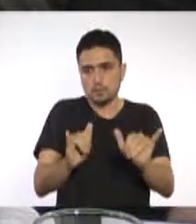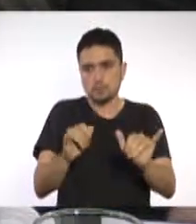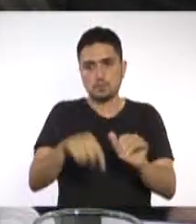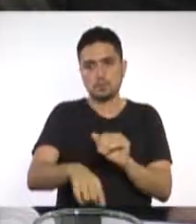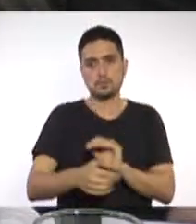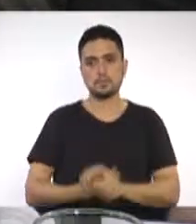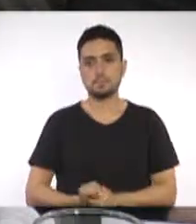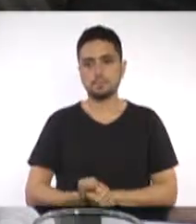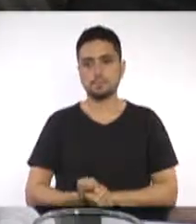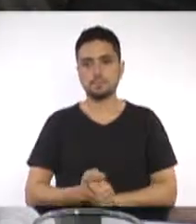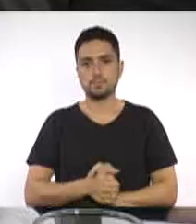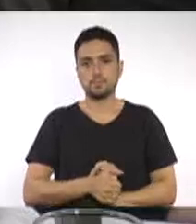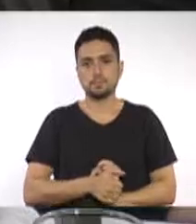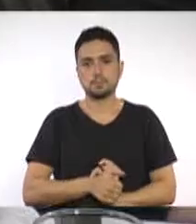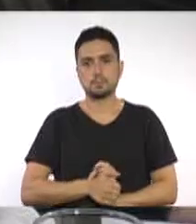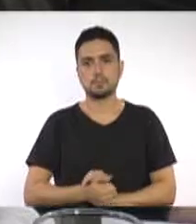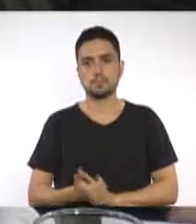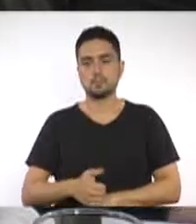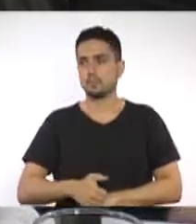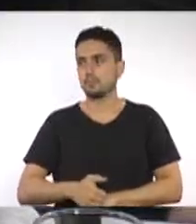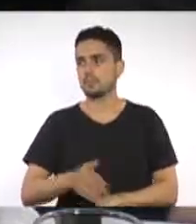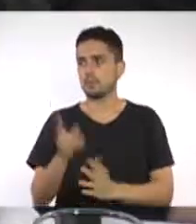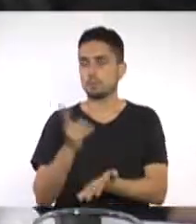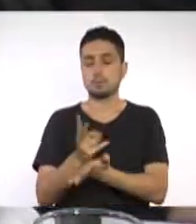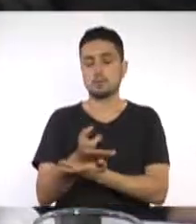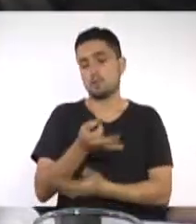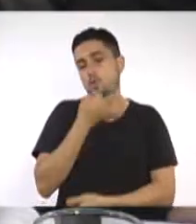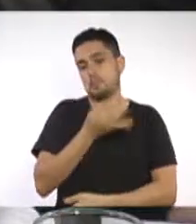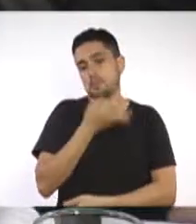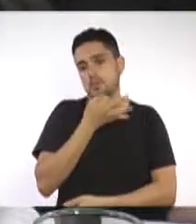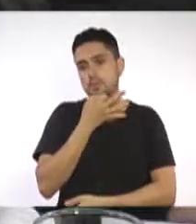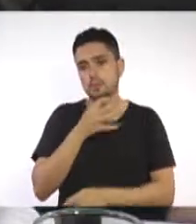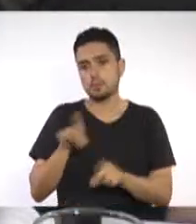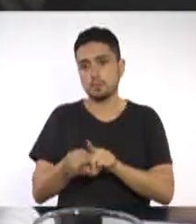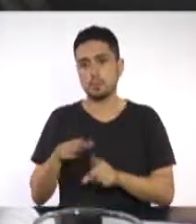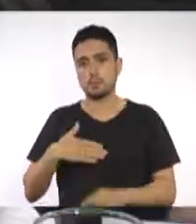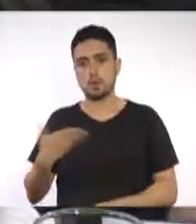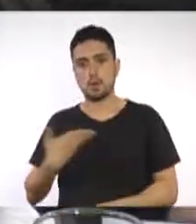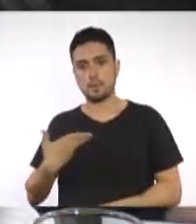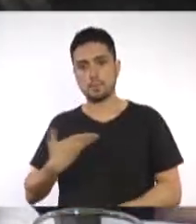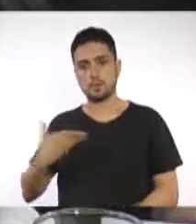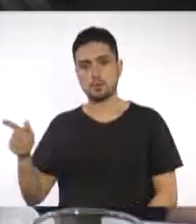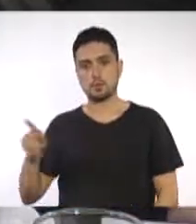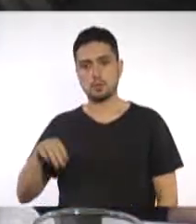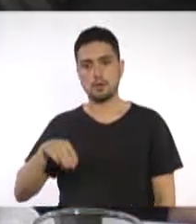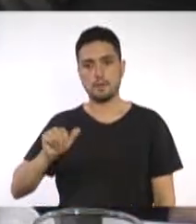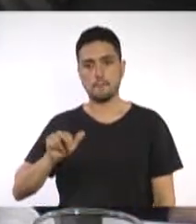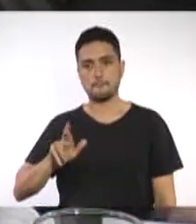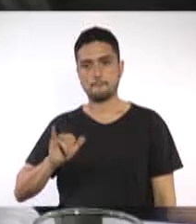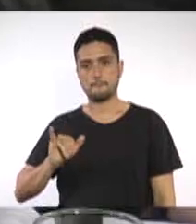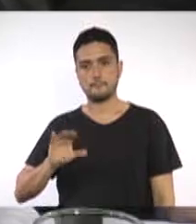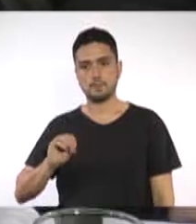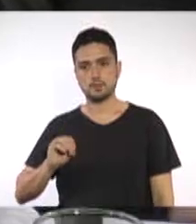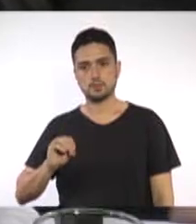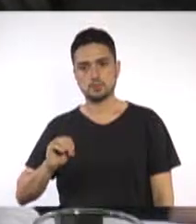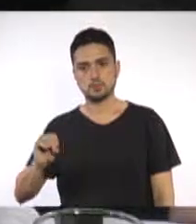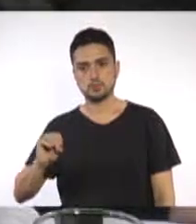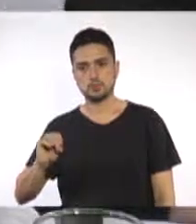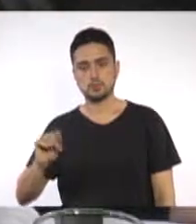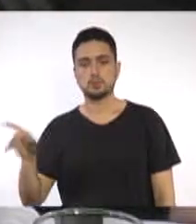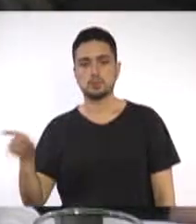mesma linha em que, numa outra ocasião, e aqui cito do meu colega deputado Márcio Galberto, em que